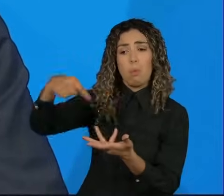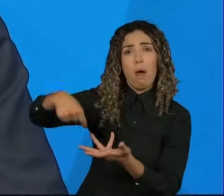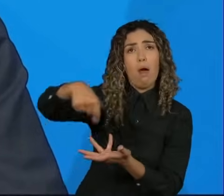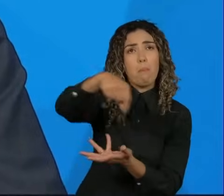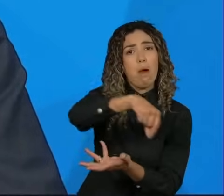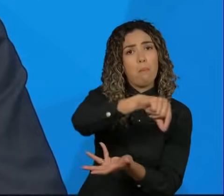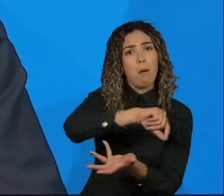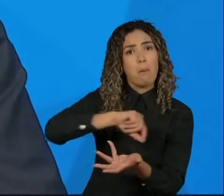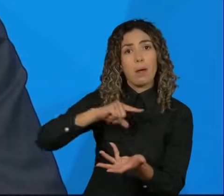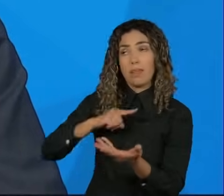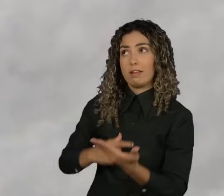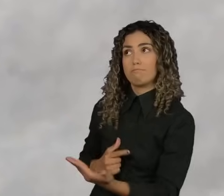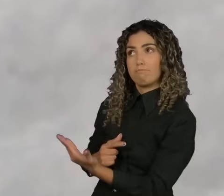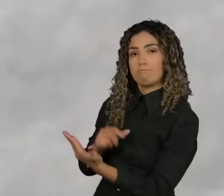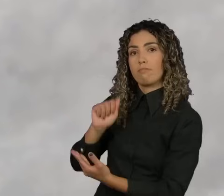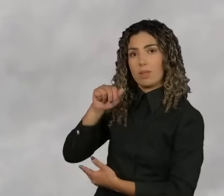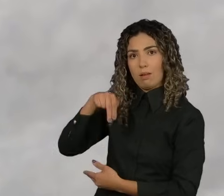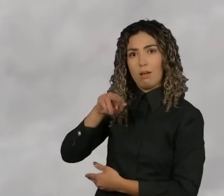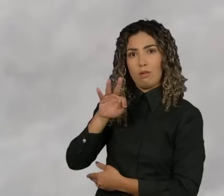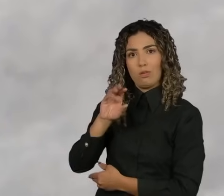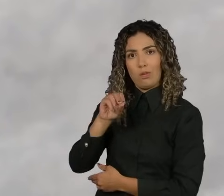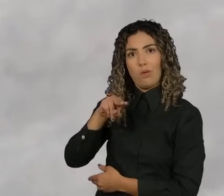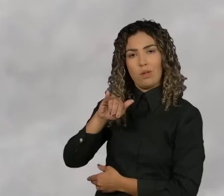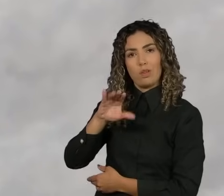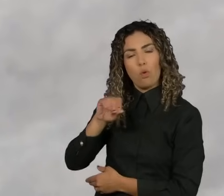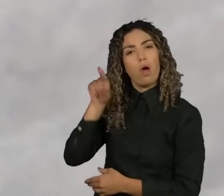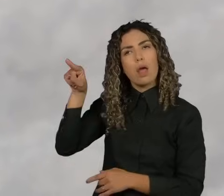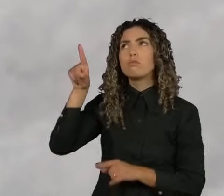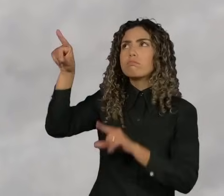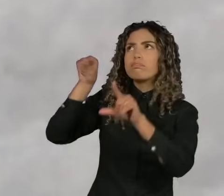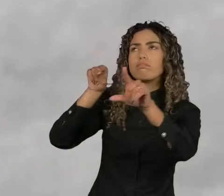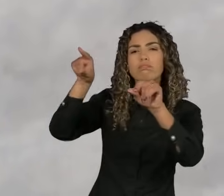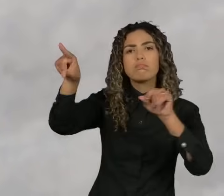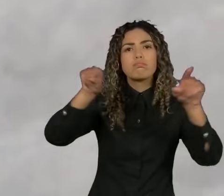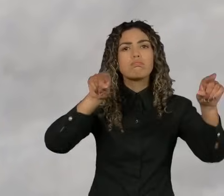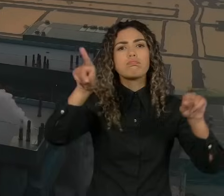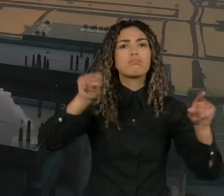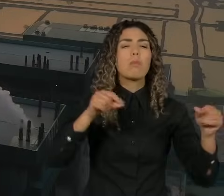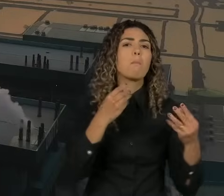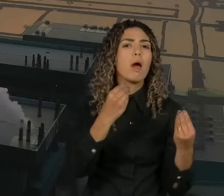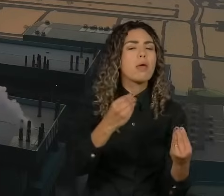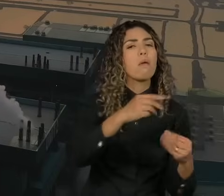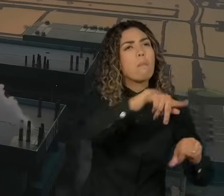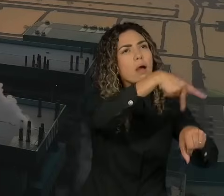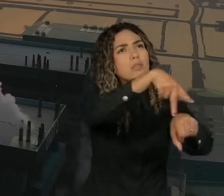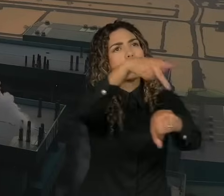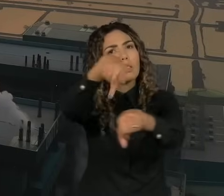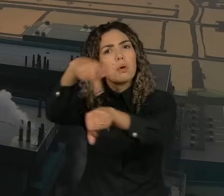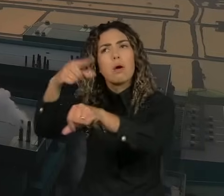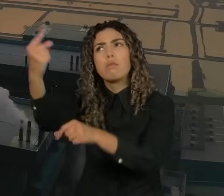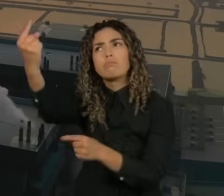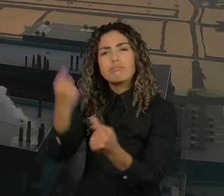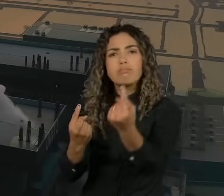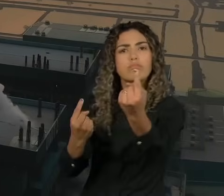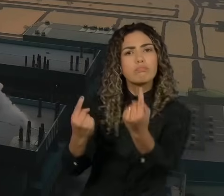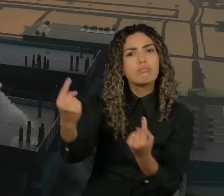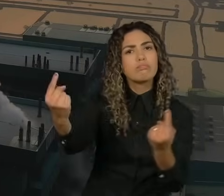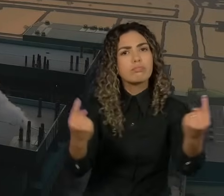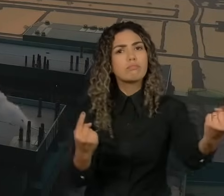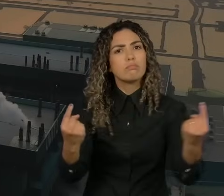secretário-geral, Antônio Guterres, para propor aos líderes mundiais ações de combate à crise